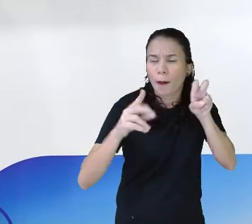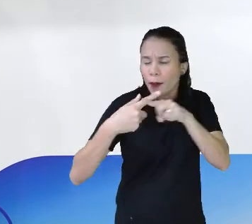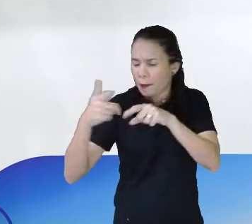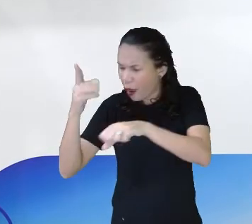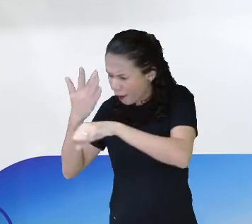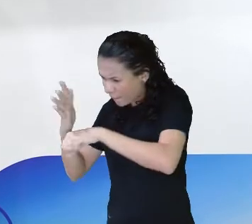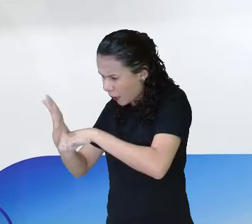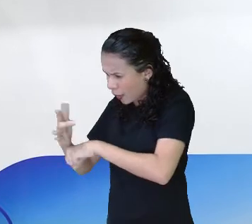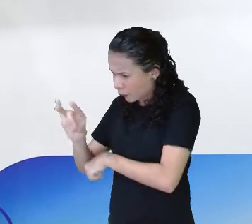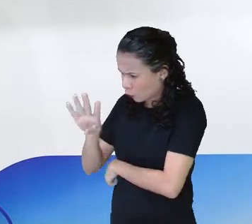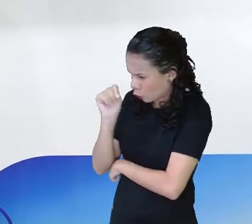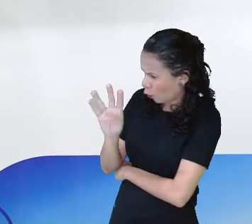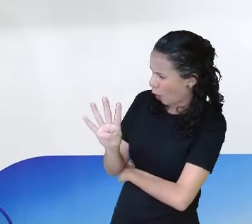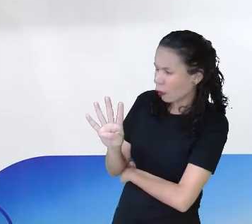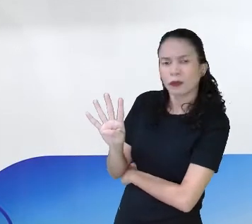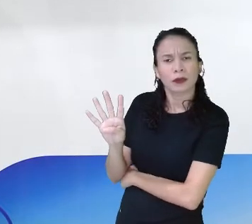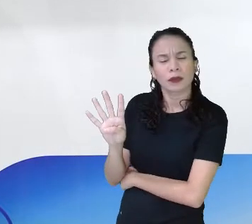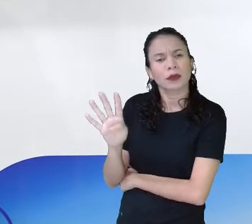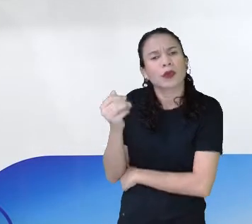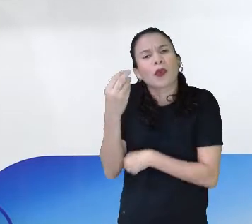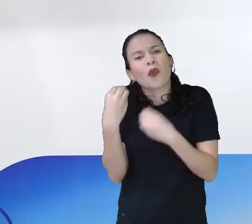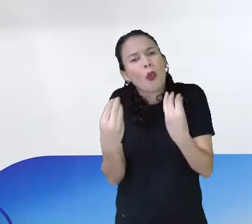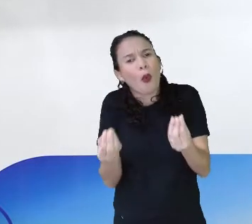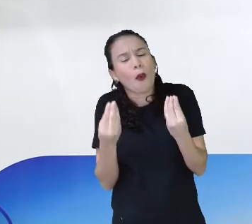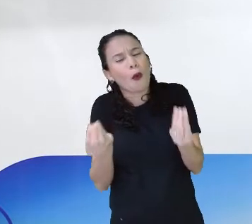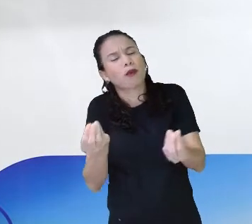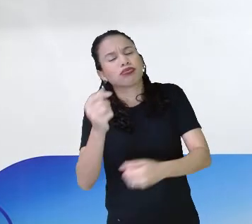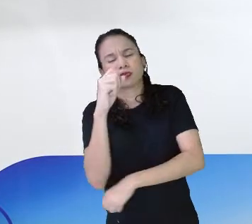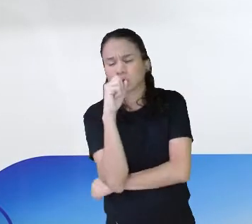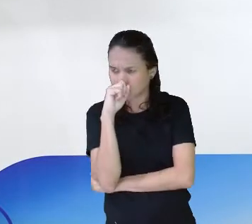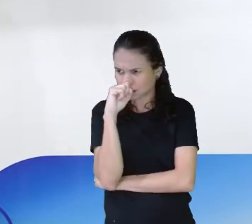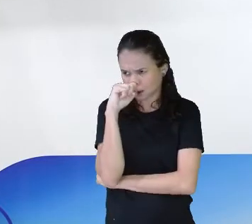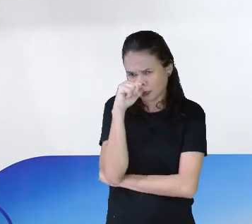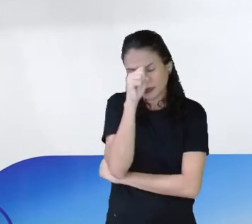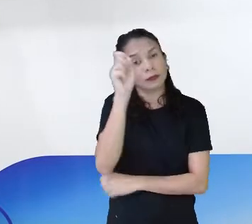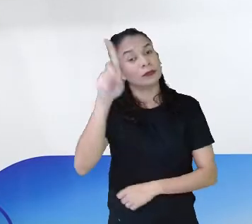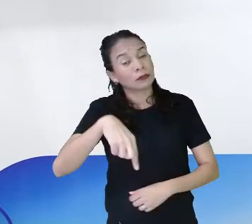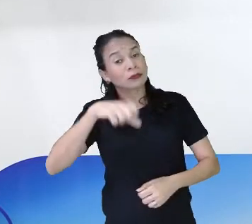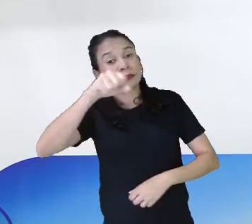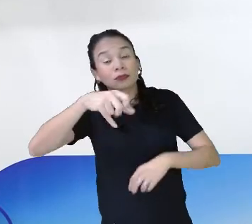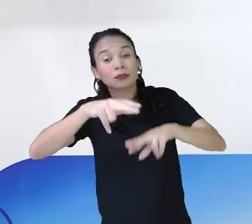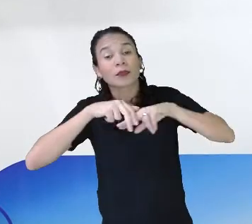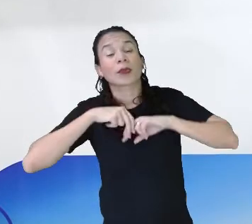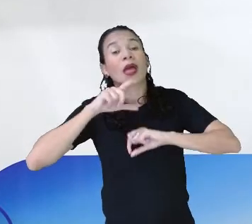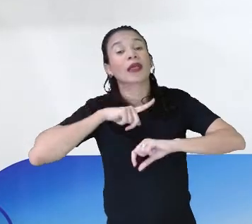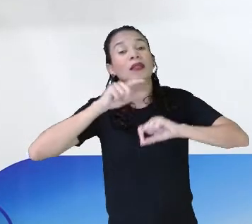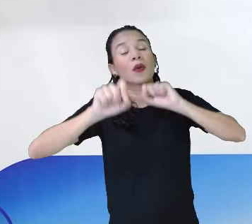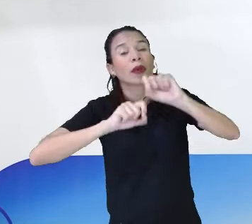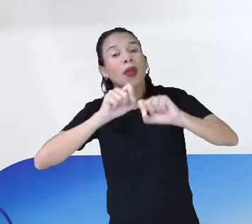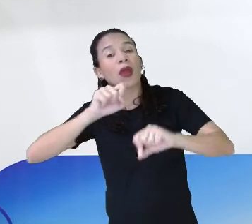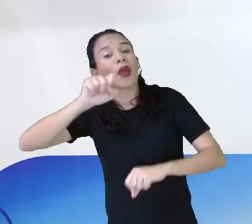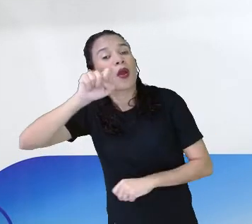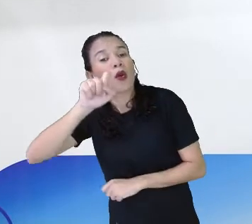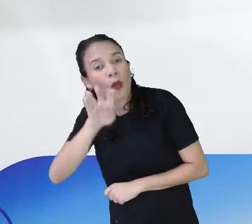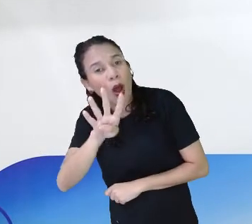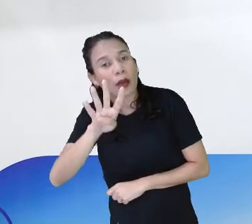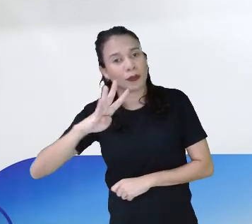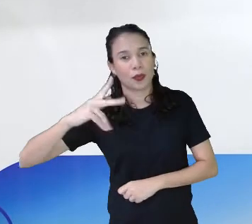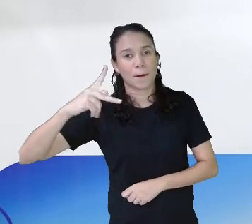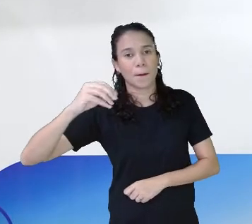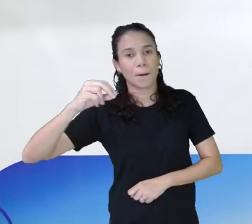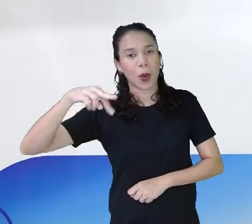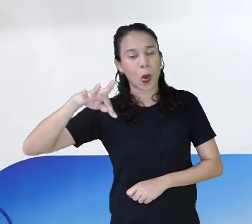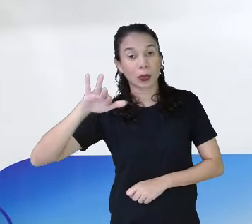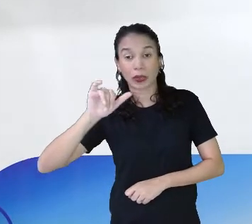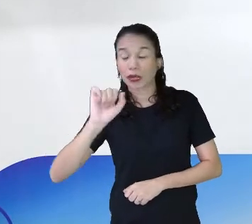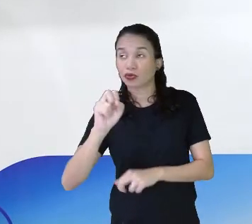tem 4 pontas? Pois é, gente. O Forte de 5 Pontas só tem 4 pontas. Por quê?